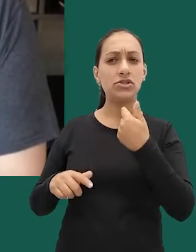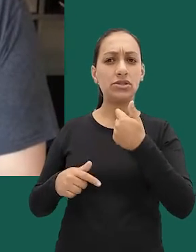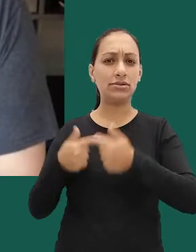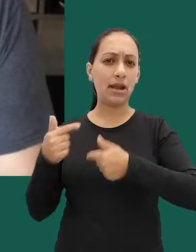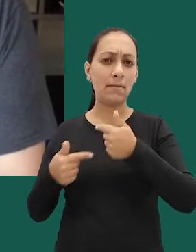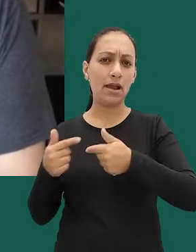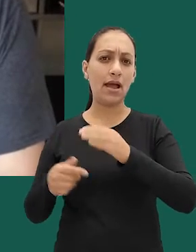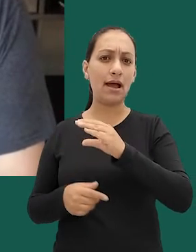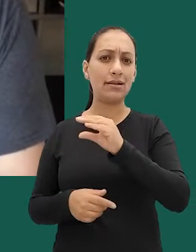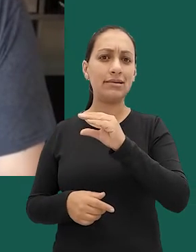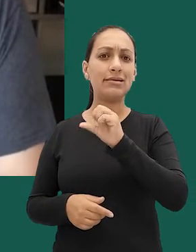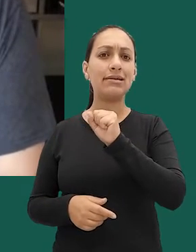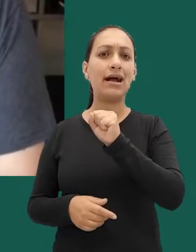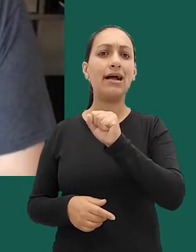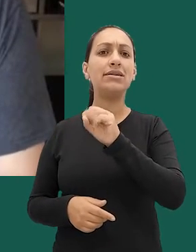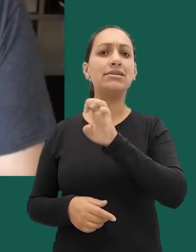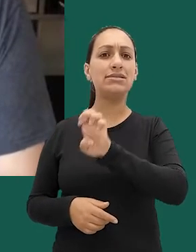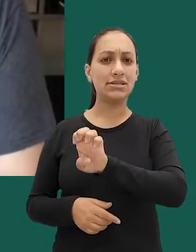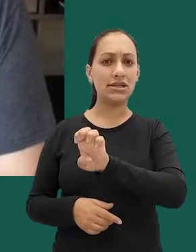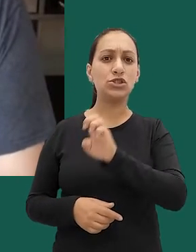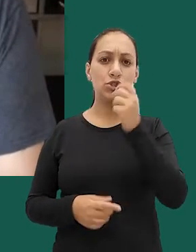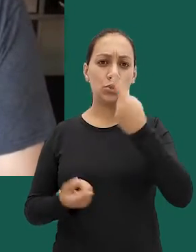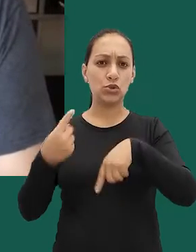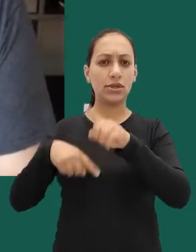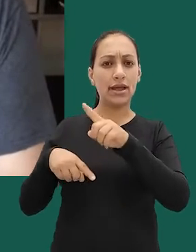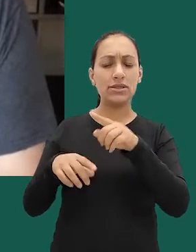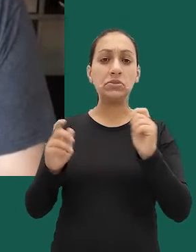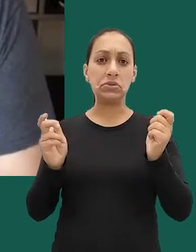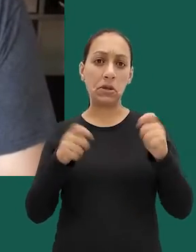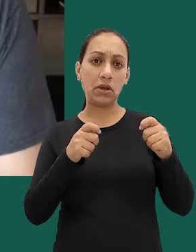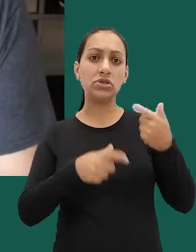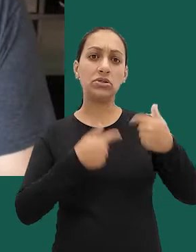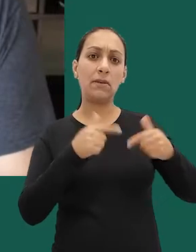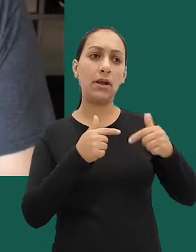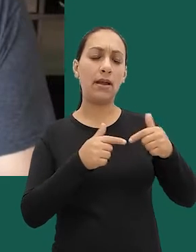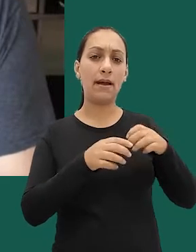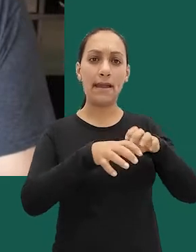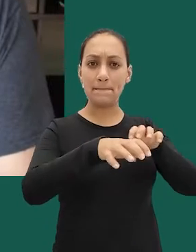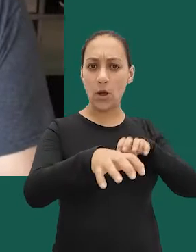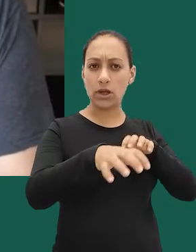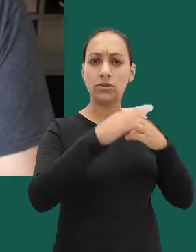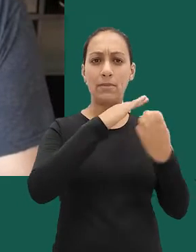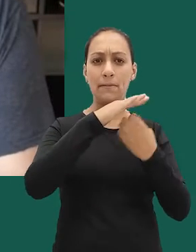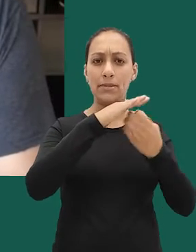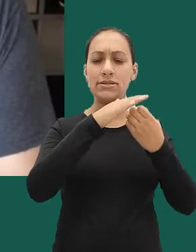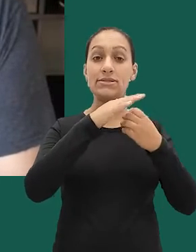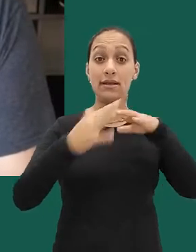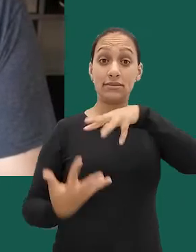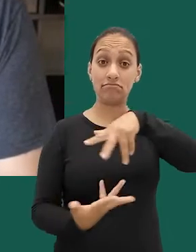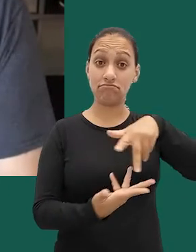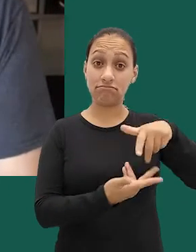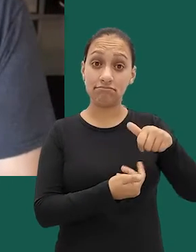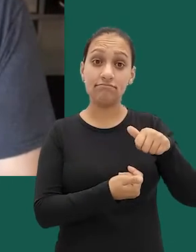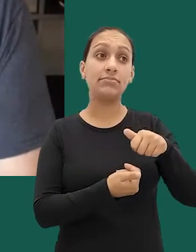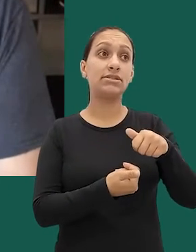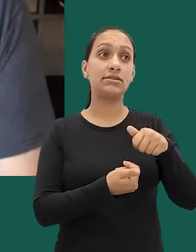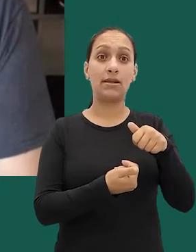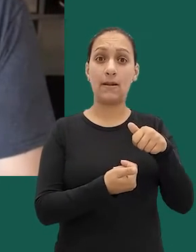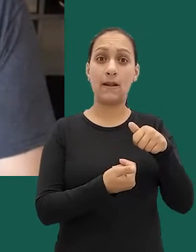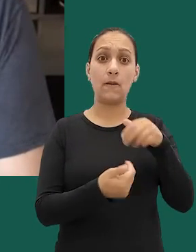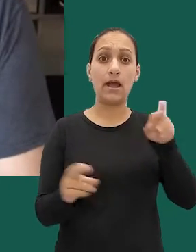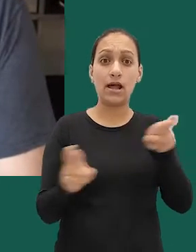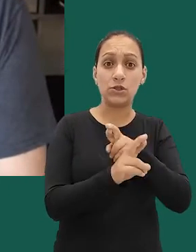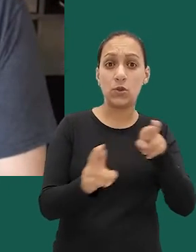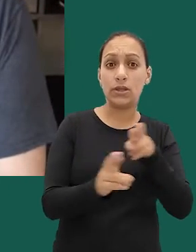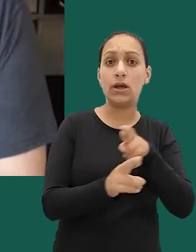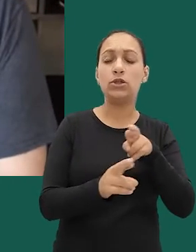a tua recomendação nesse sentido? Dá para ir trabalhando remoto para uma empresa internacional e se